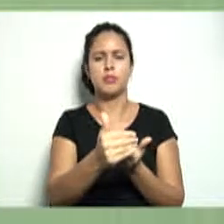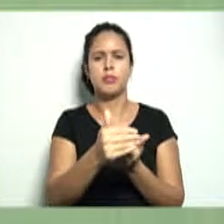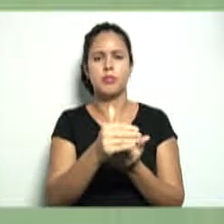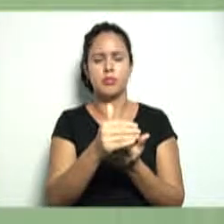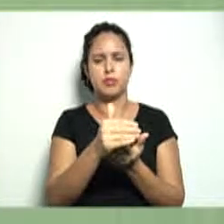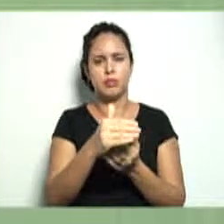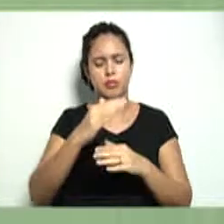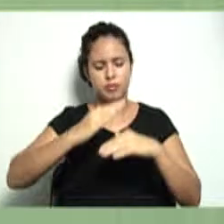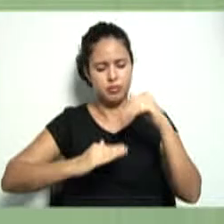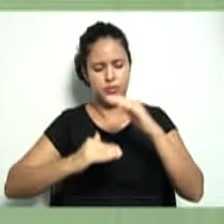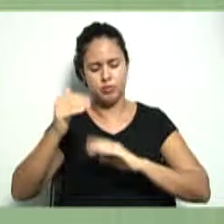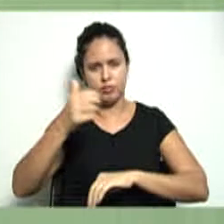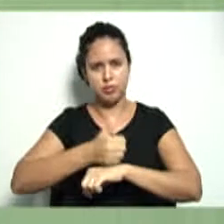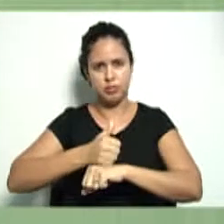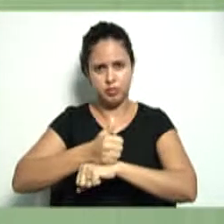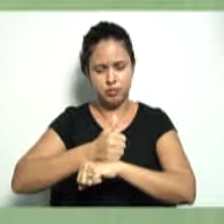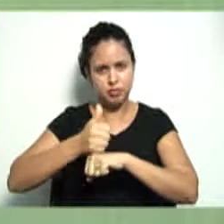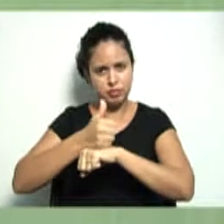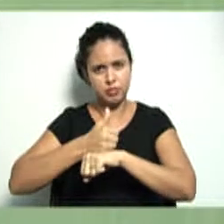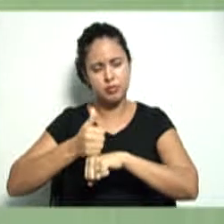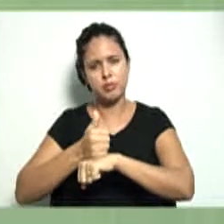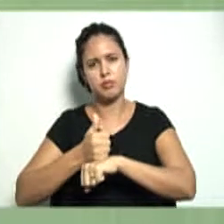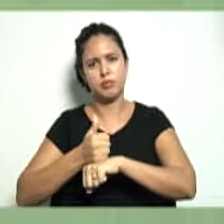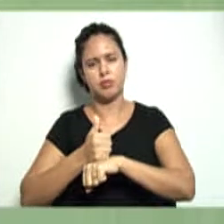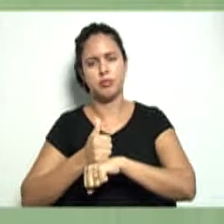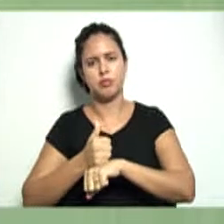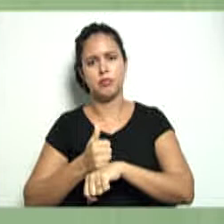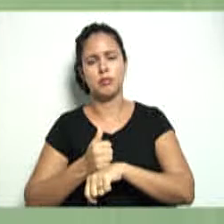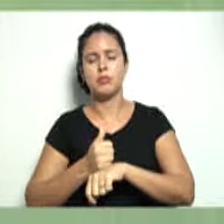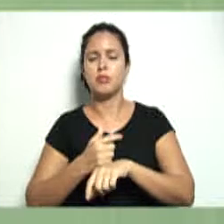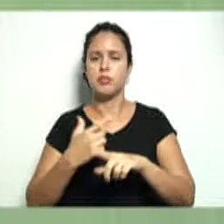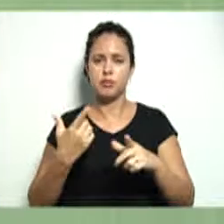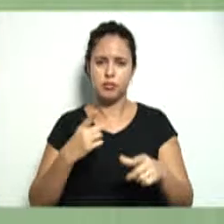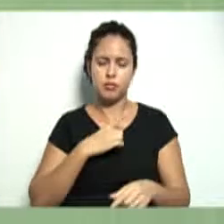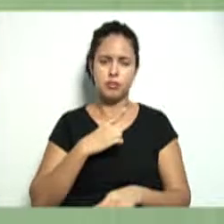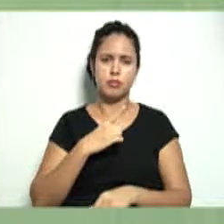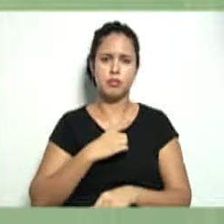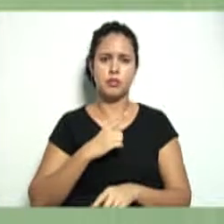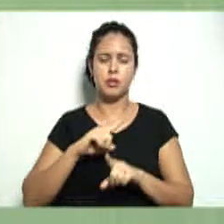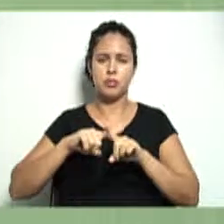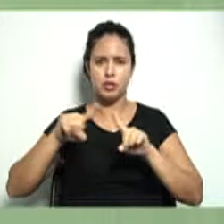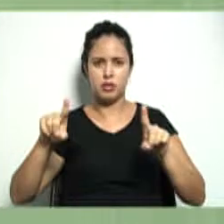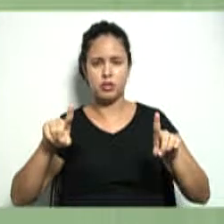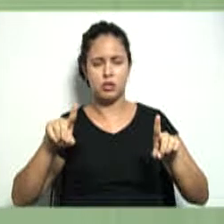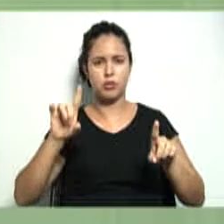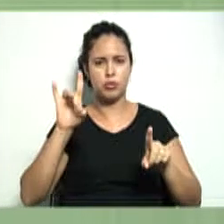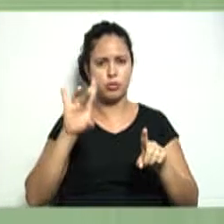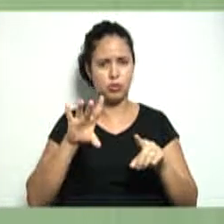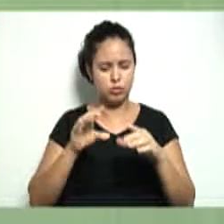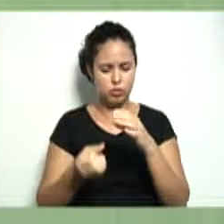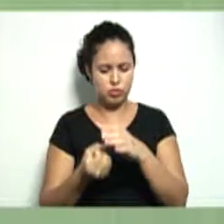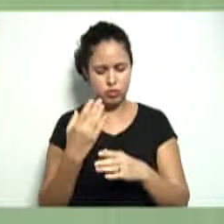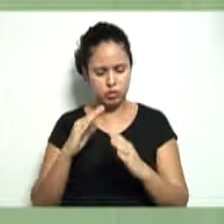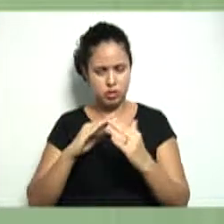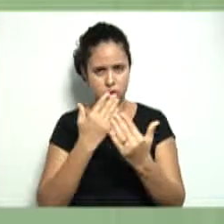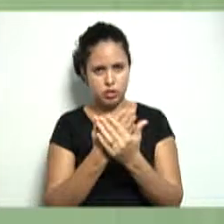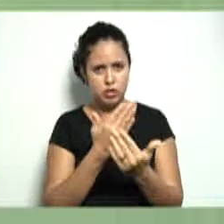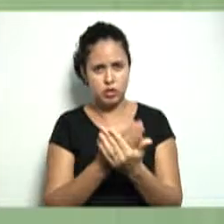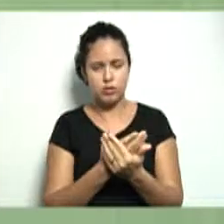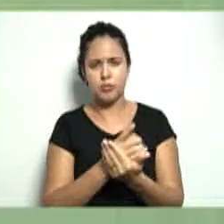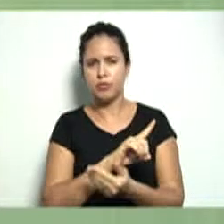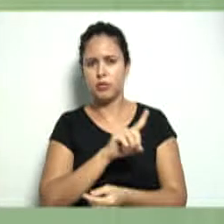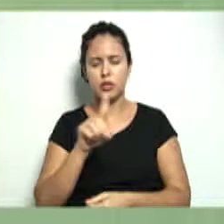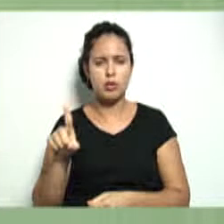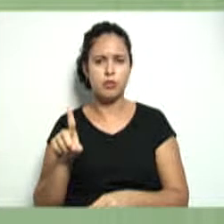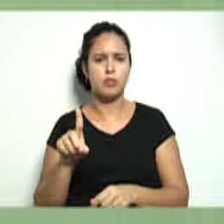educação operária por meio das escolas profissionais. Houve, mas só que esse não foi o surgimento da escola, foi o